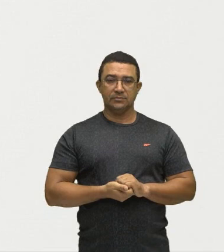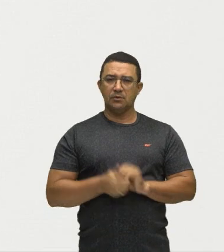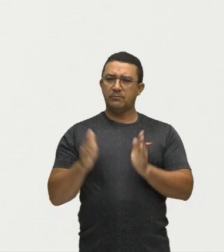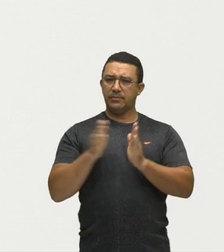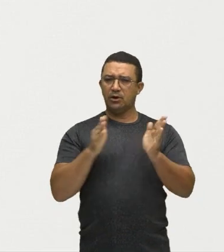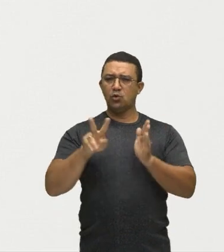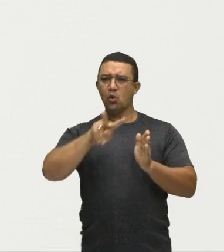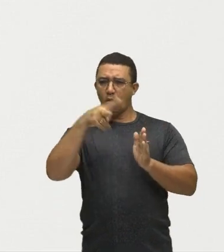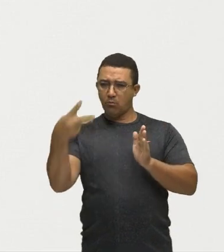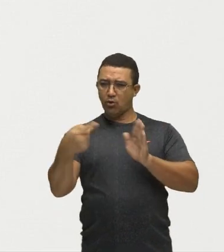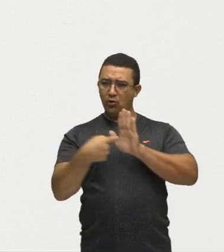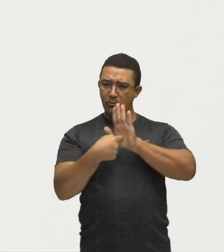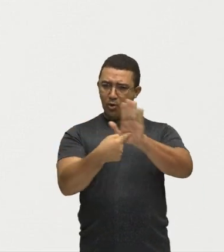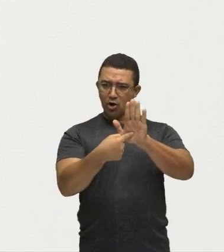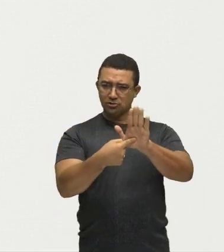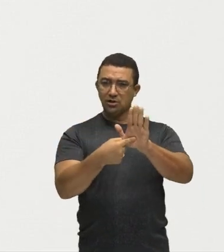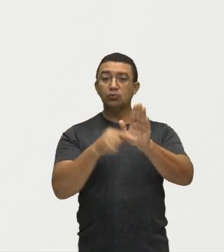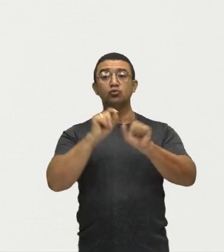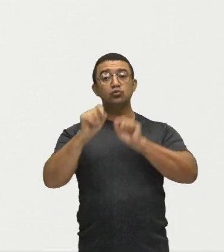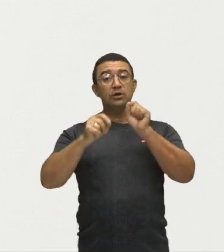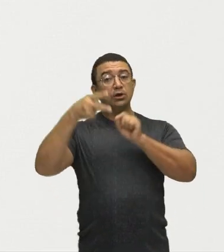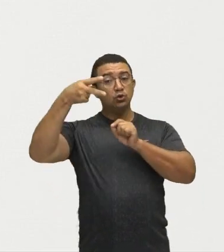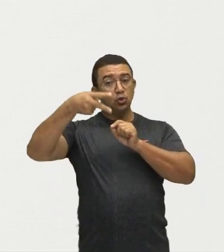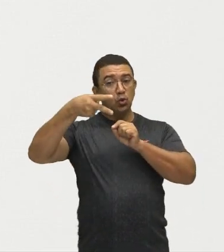ou mais orações.